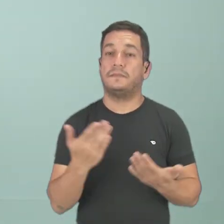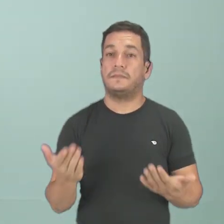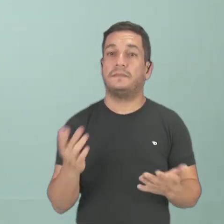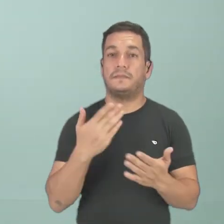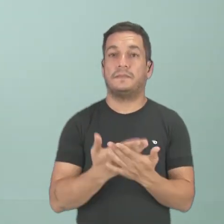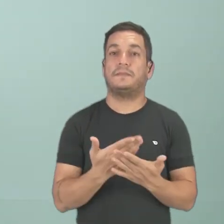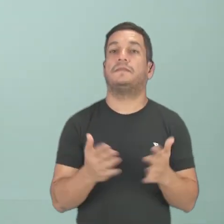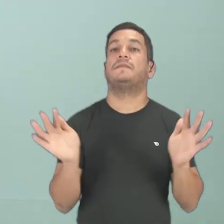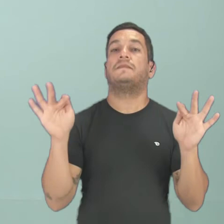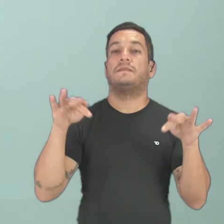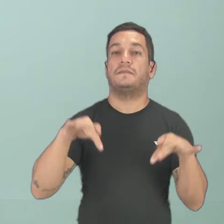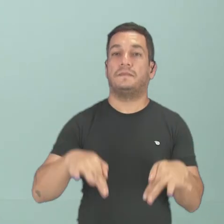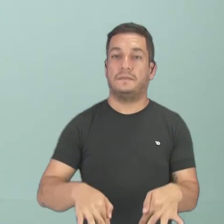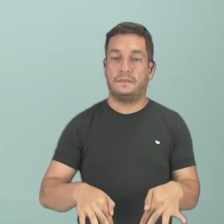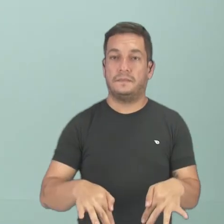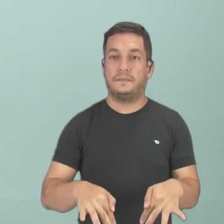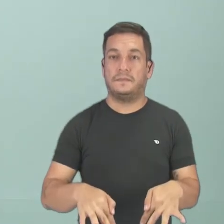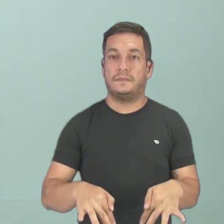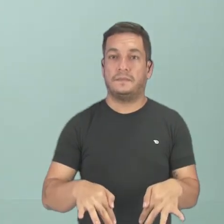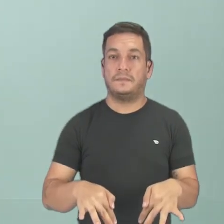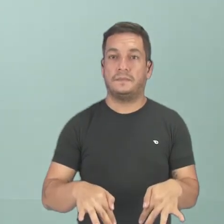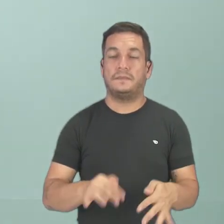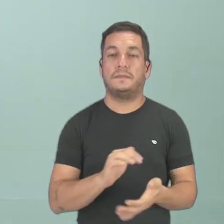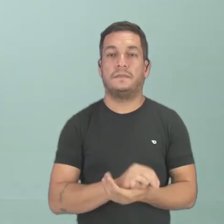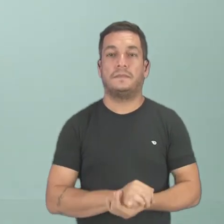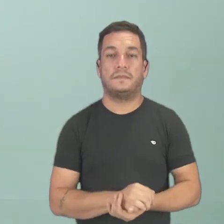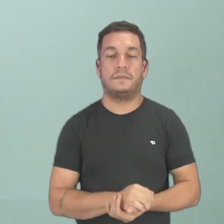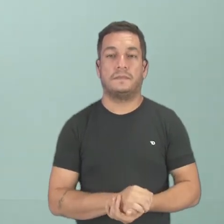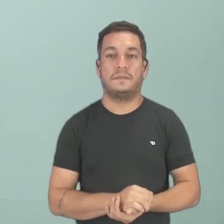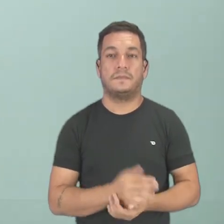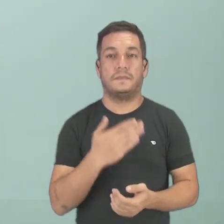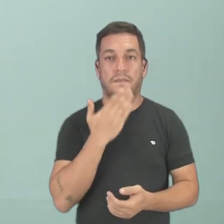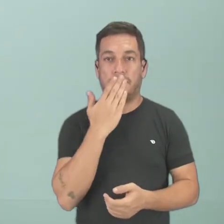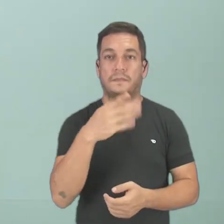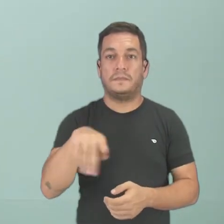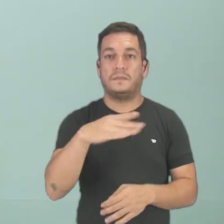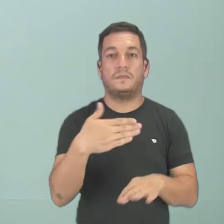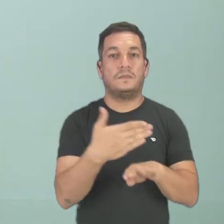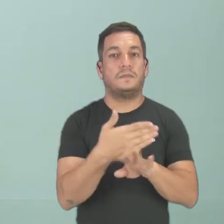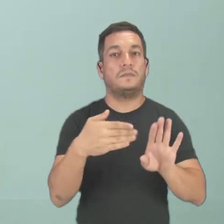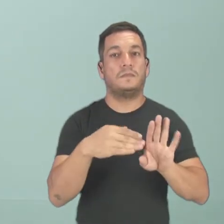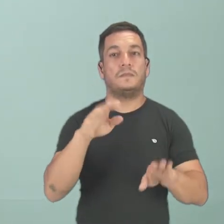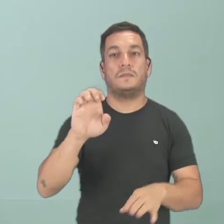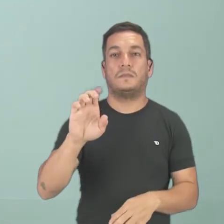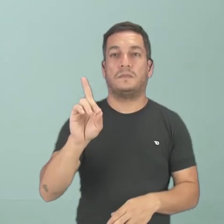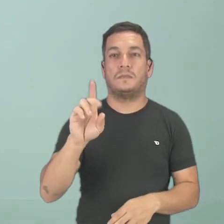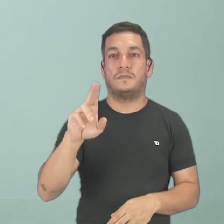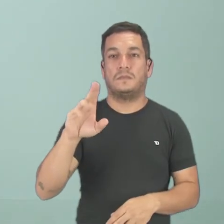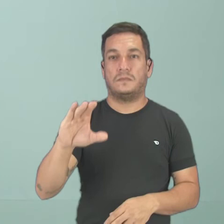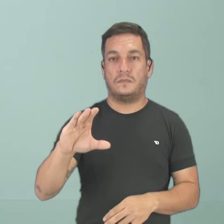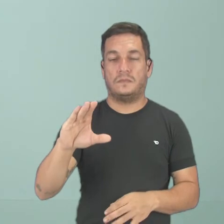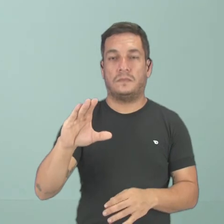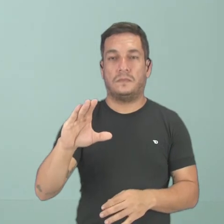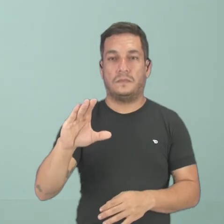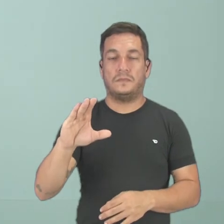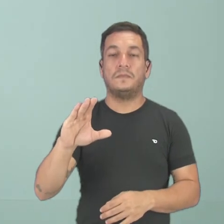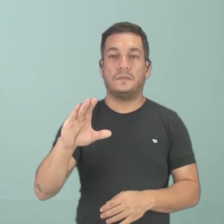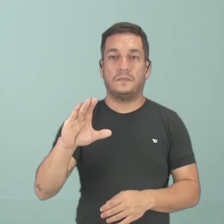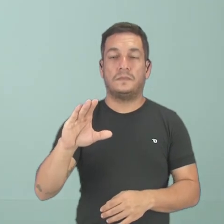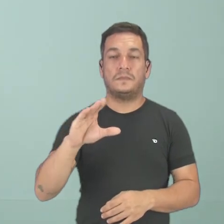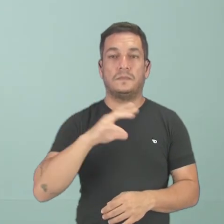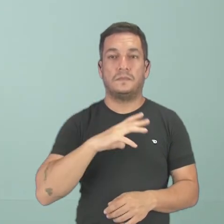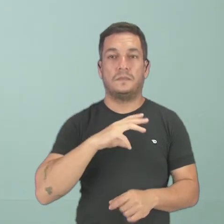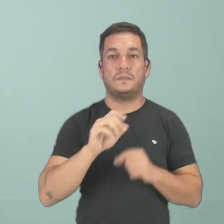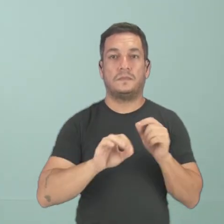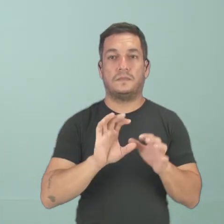isso, a nossa aula de hoje ela vai se encerrar por aqui. Peço que vocês acessem a plataforma. Essa plataforma vai estar